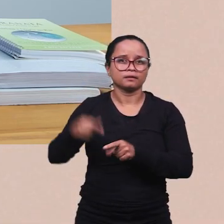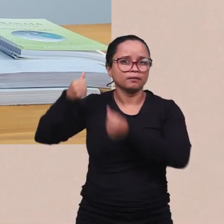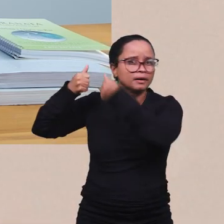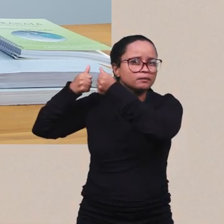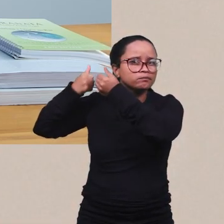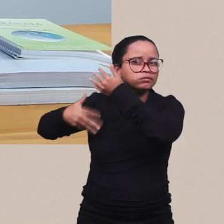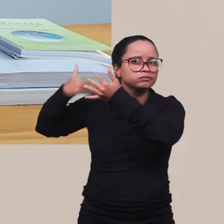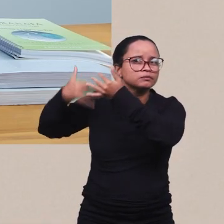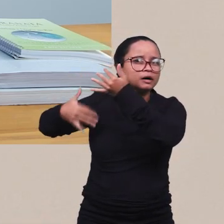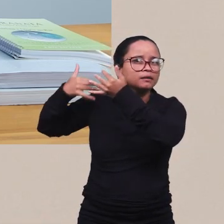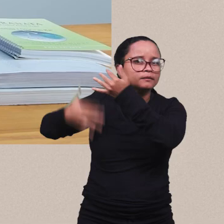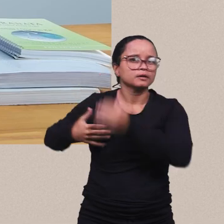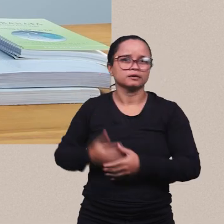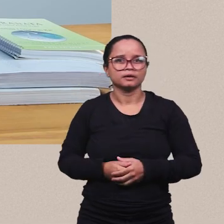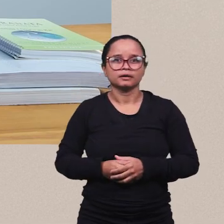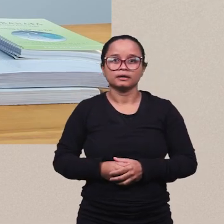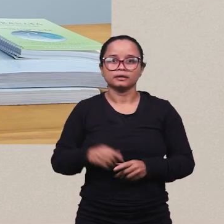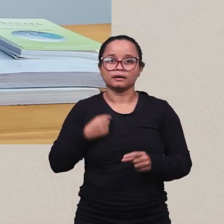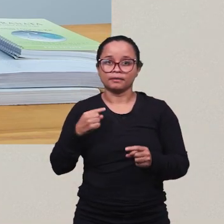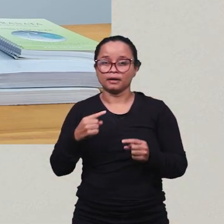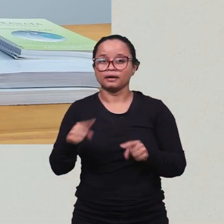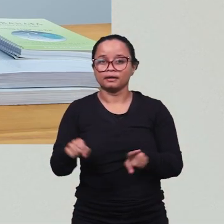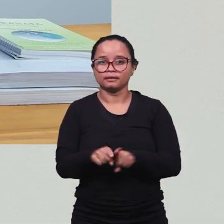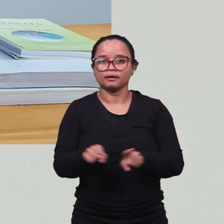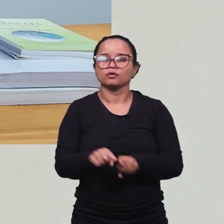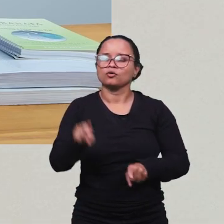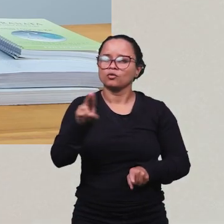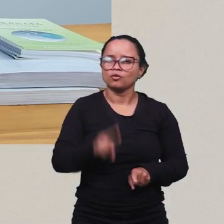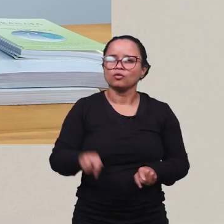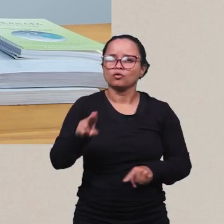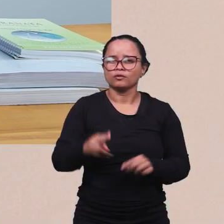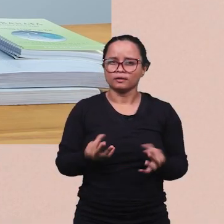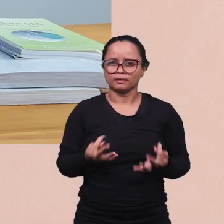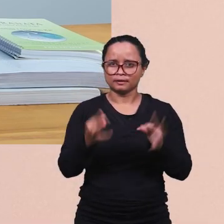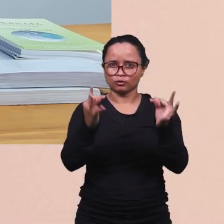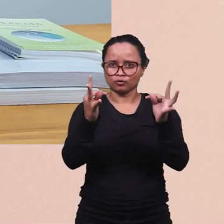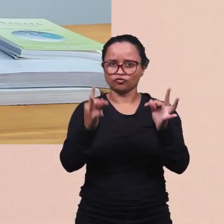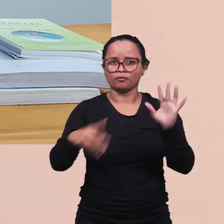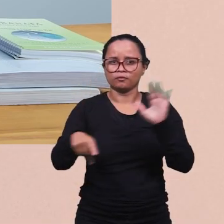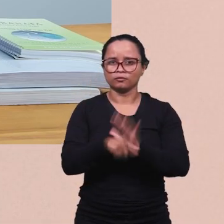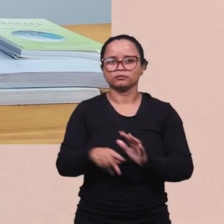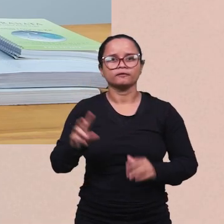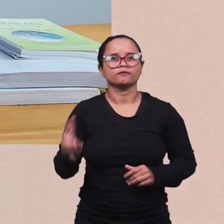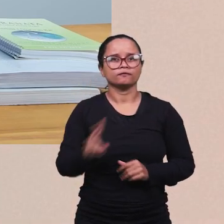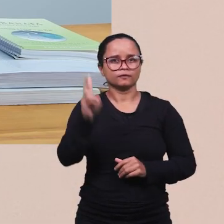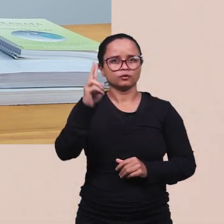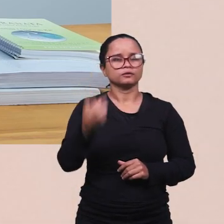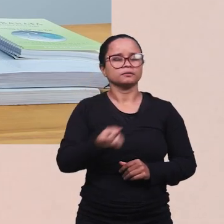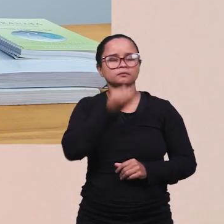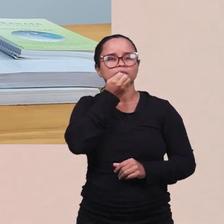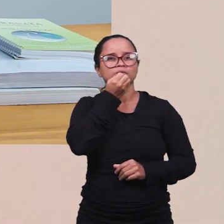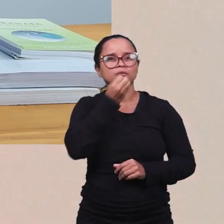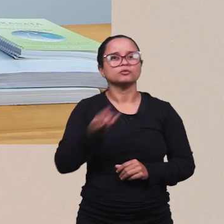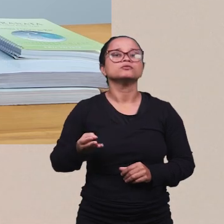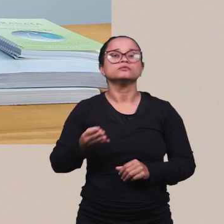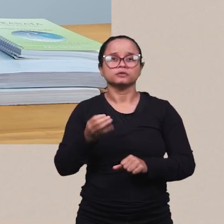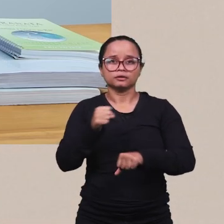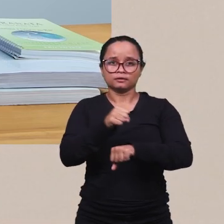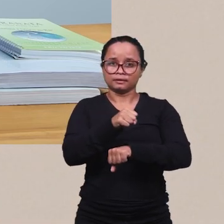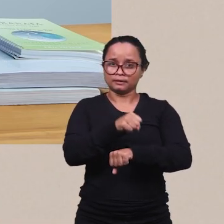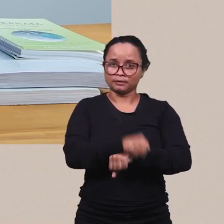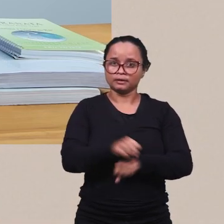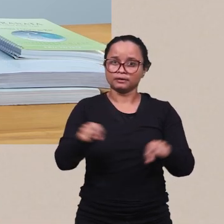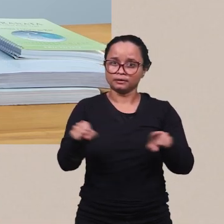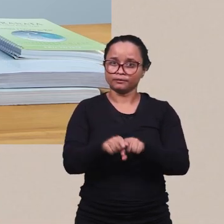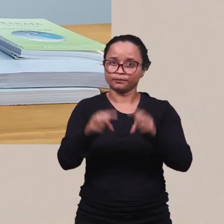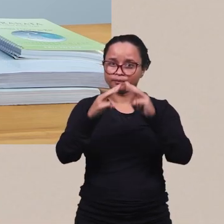audiodescrição personalizada com a utilização de aparelhos tecnológicos de grande valia nos seminários nos Manaíns, e